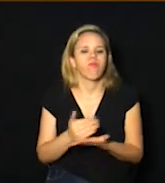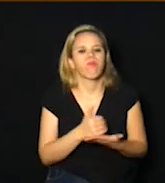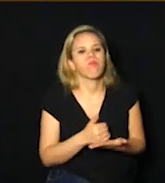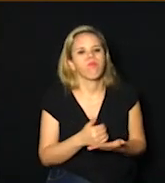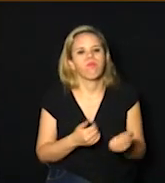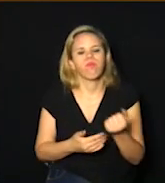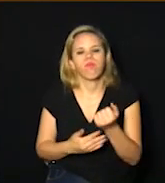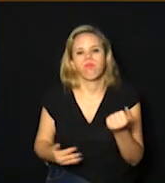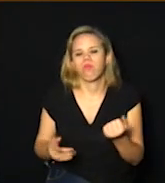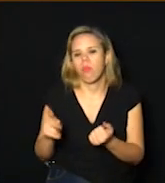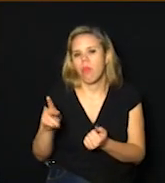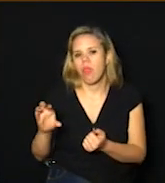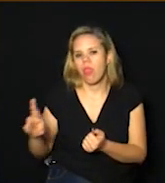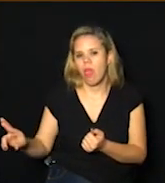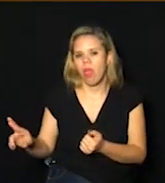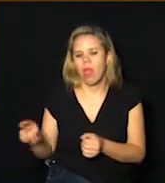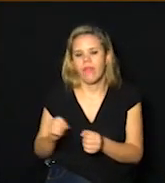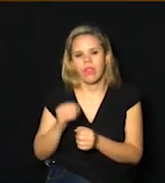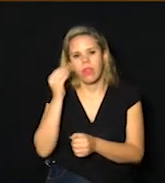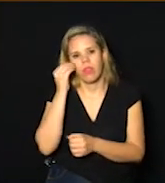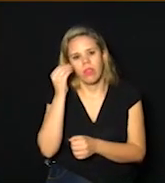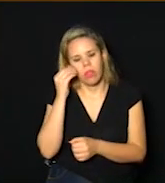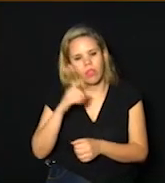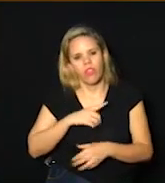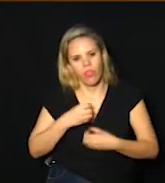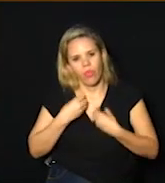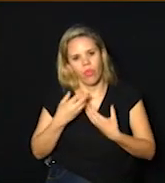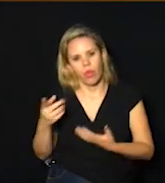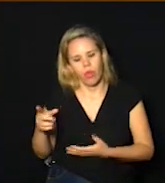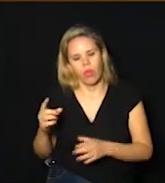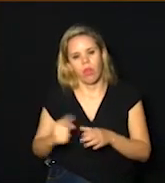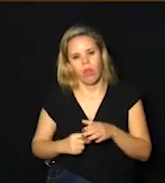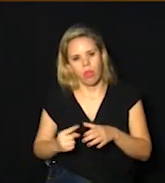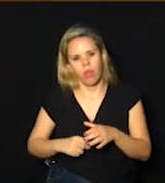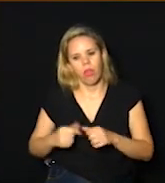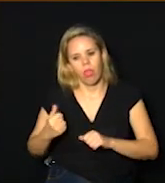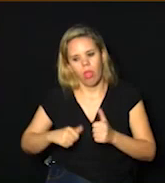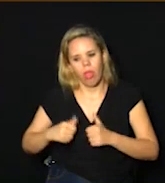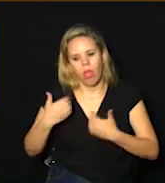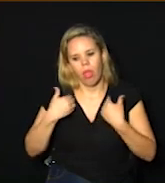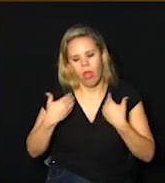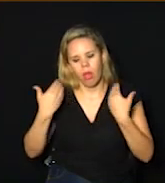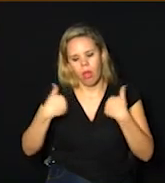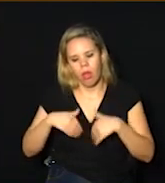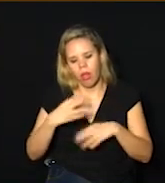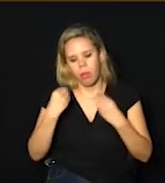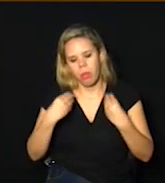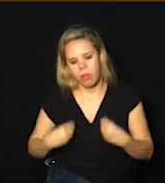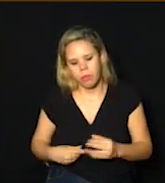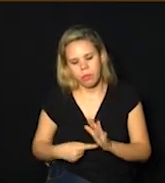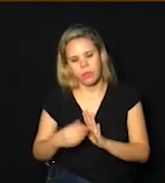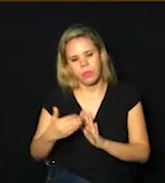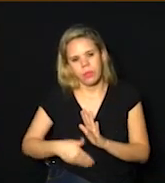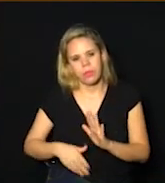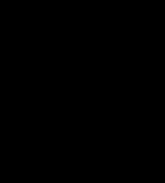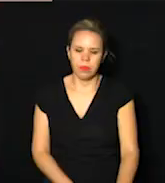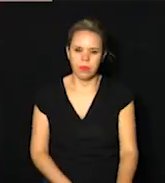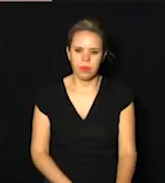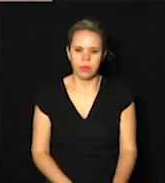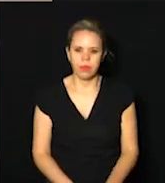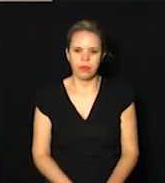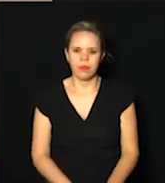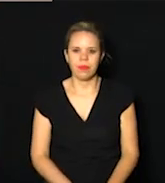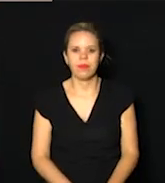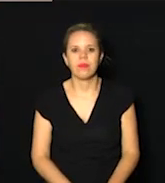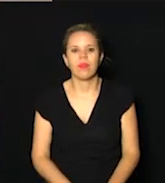o PCR e tinham informações clínicas e eventualmente até radiológicas. Então, esses casos também estão sendo revistos.